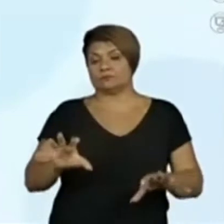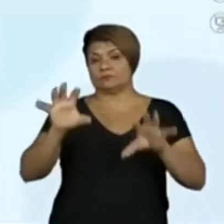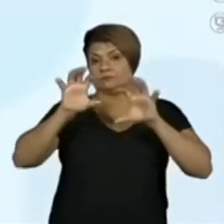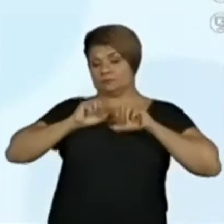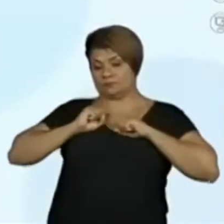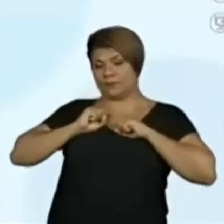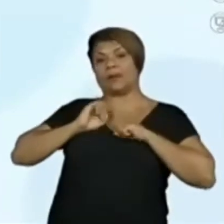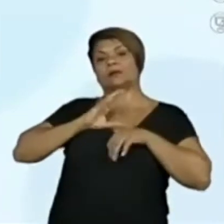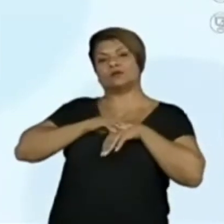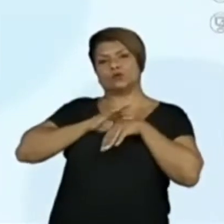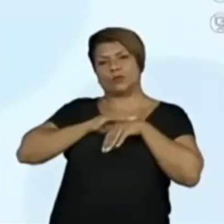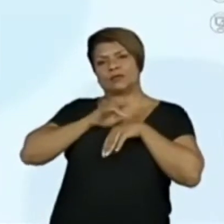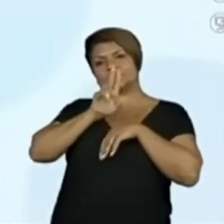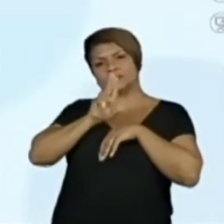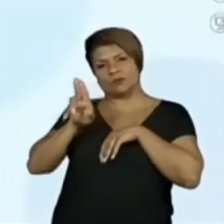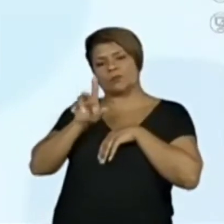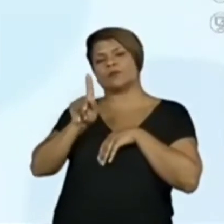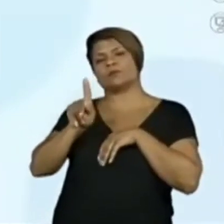da poliomielite.